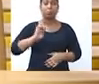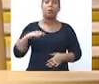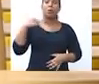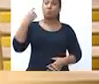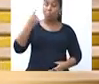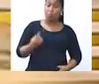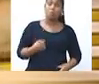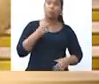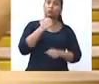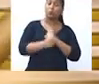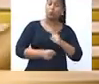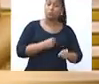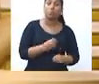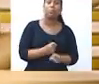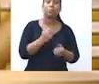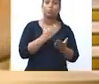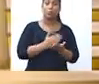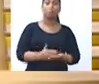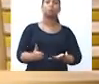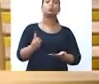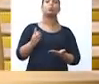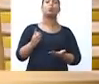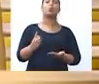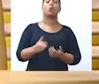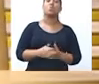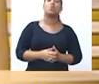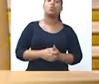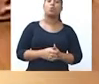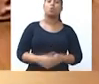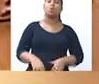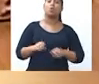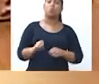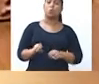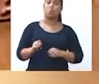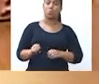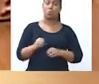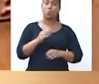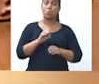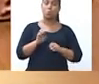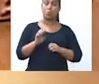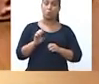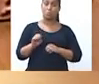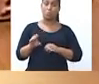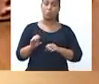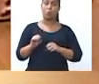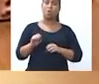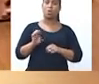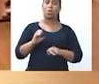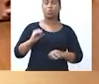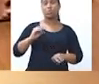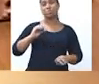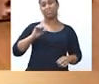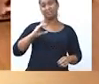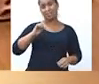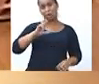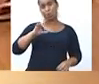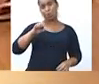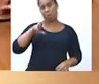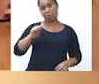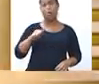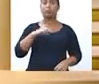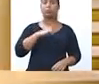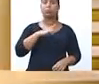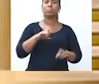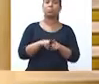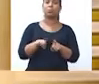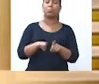Depois, no próximo ano, a gente já começou com a escola onde a Lenina trabalha, a escola Oscar Dória. E a gente também estava com uma